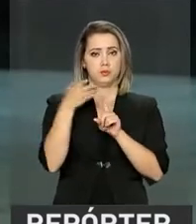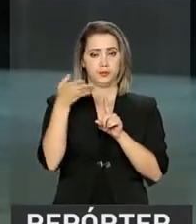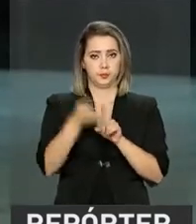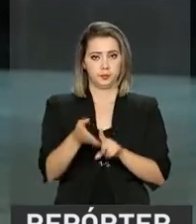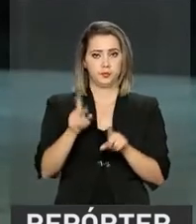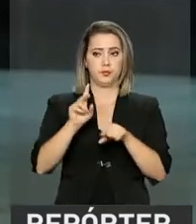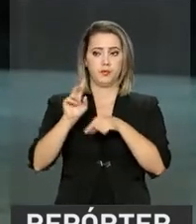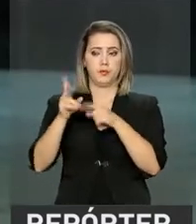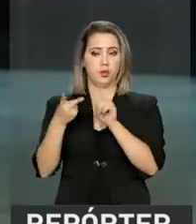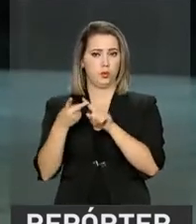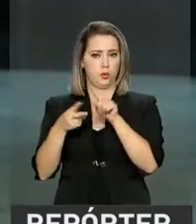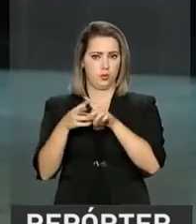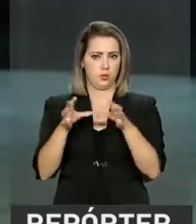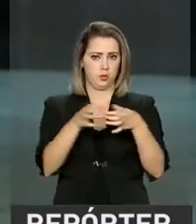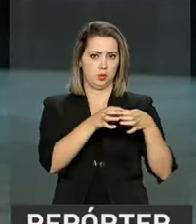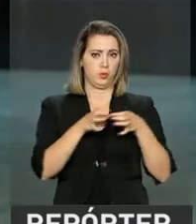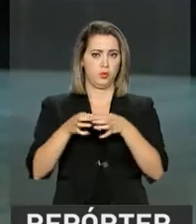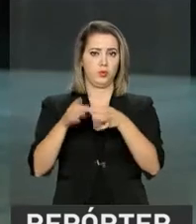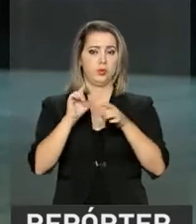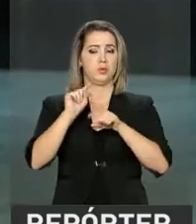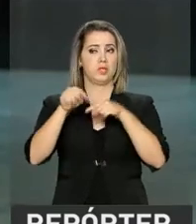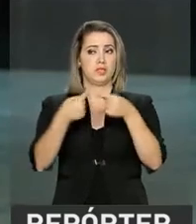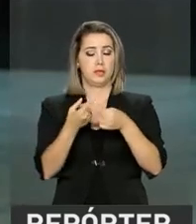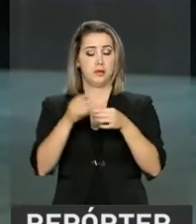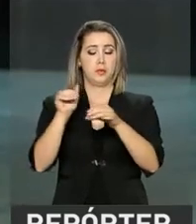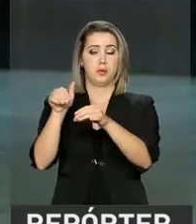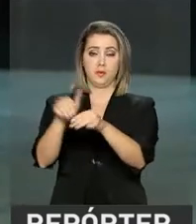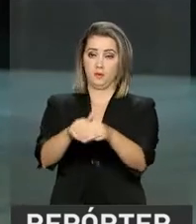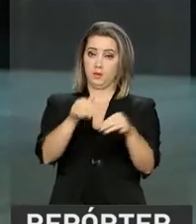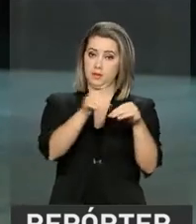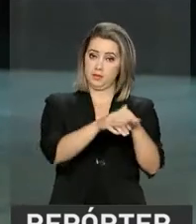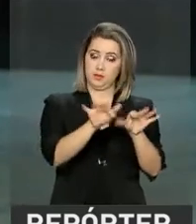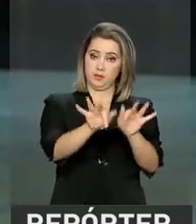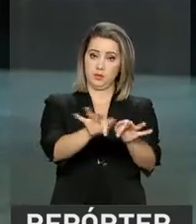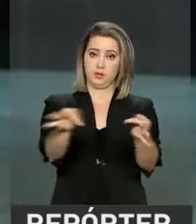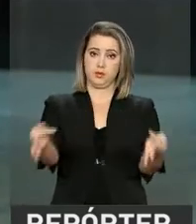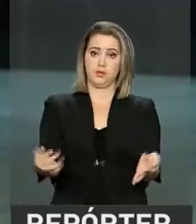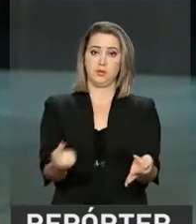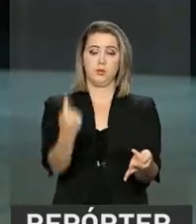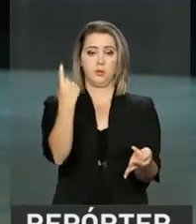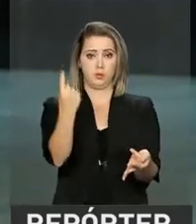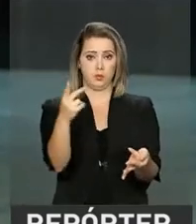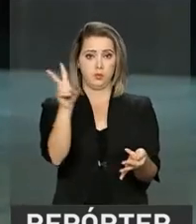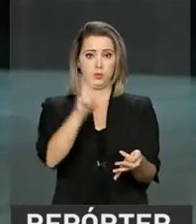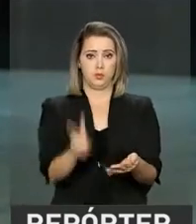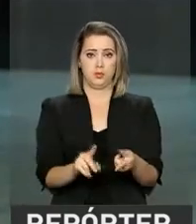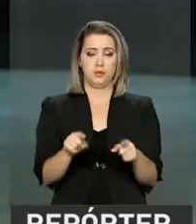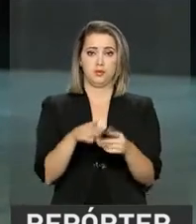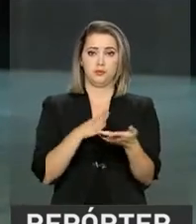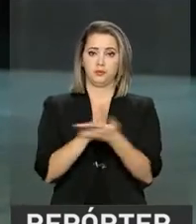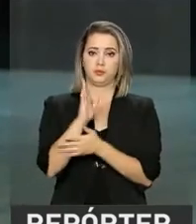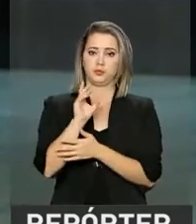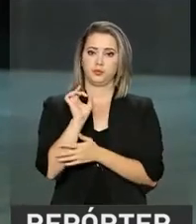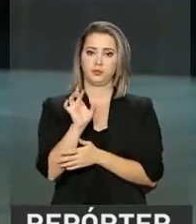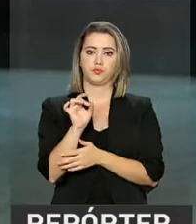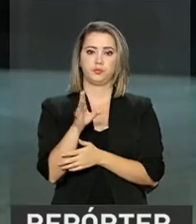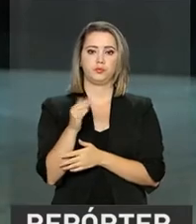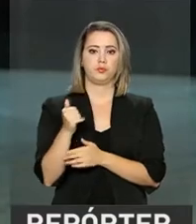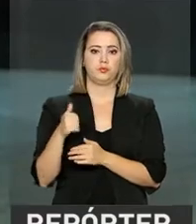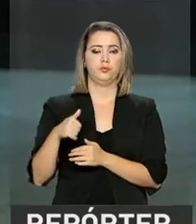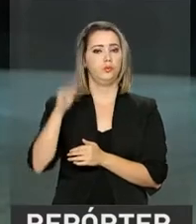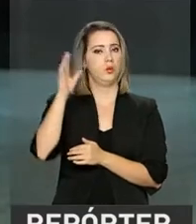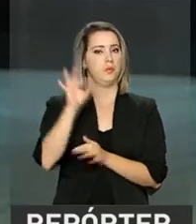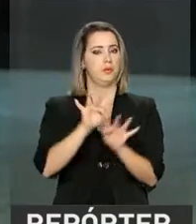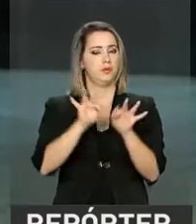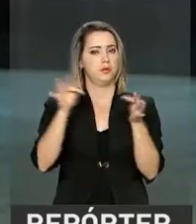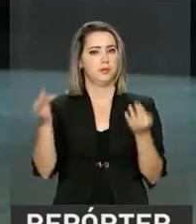seguida, vai para o plenário do Senado, onde vai passar por votação simples de apenas um turno, onde para aprovação basta a maioria